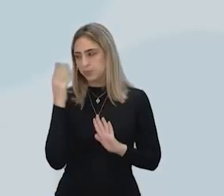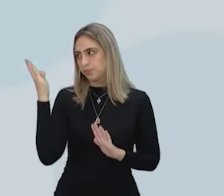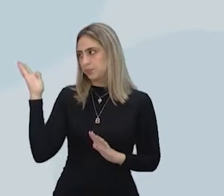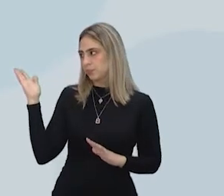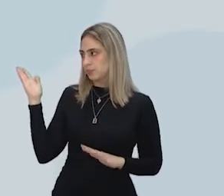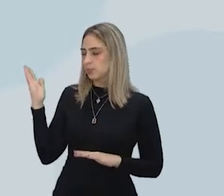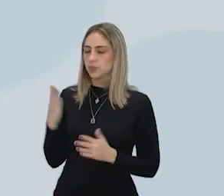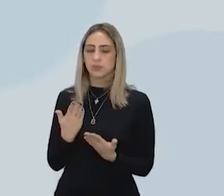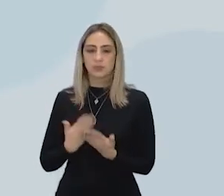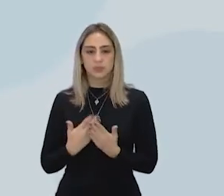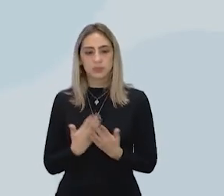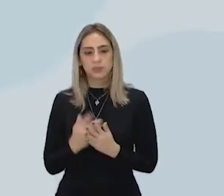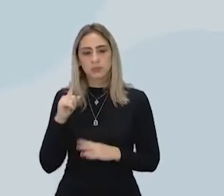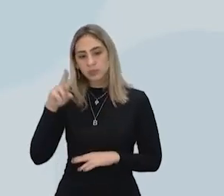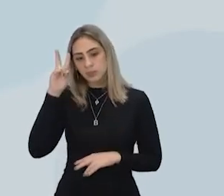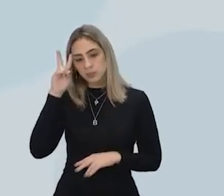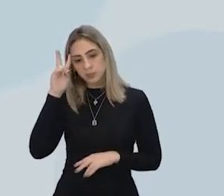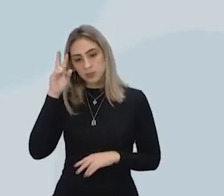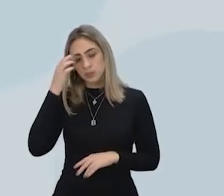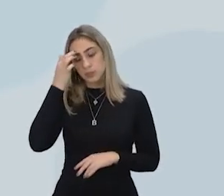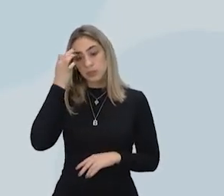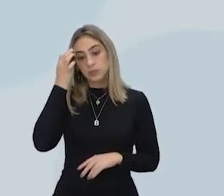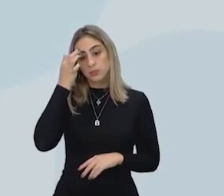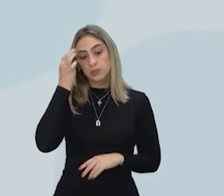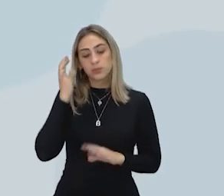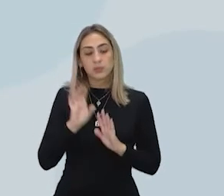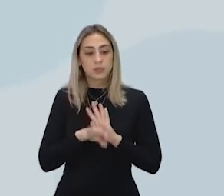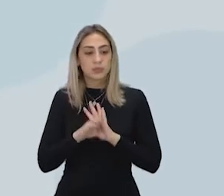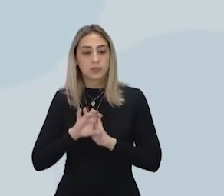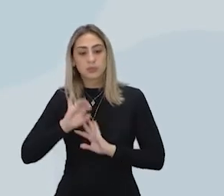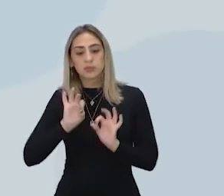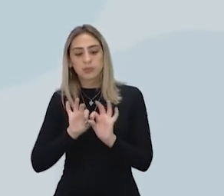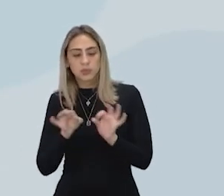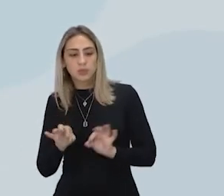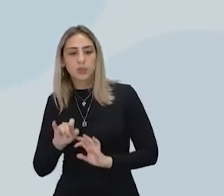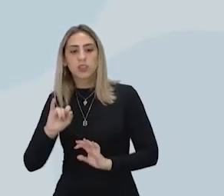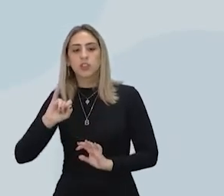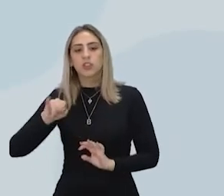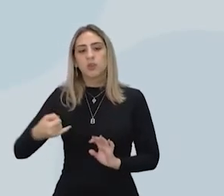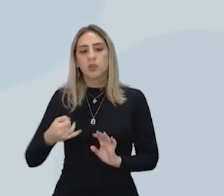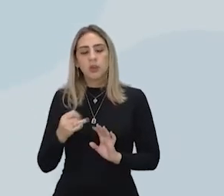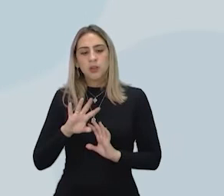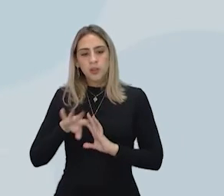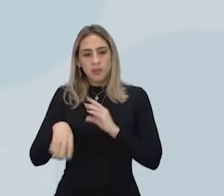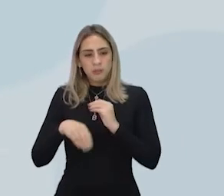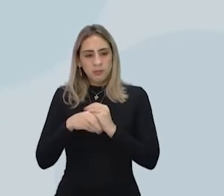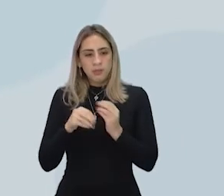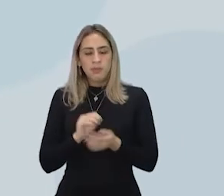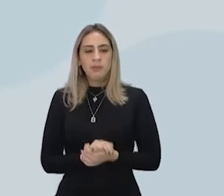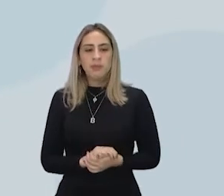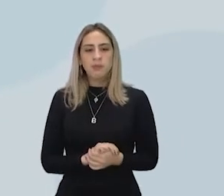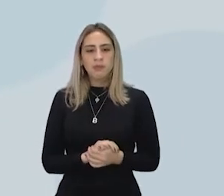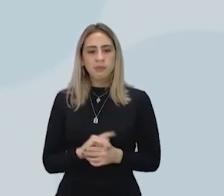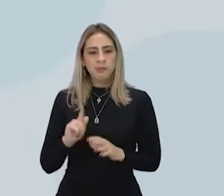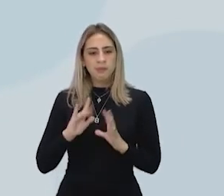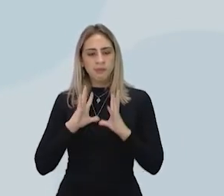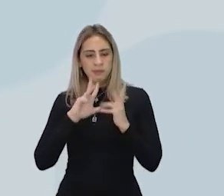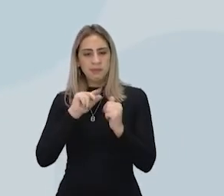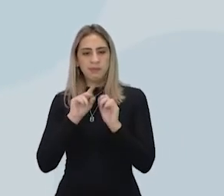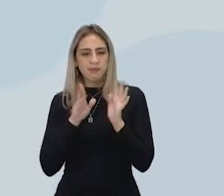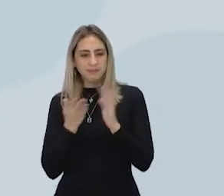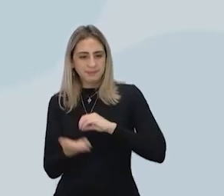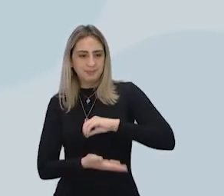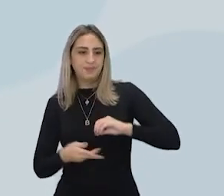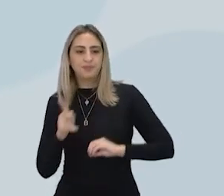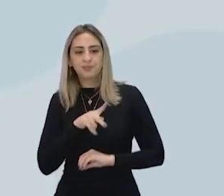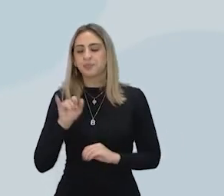a aula de hoje é relembrar o conceito de juros simples e juros compostos. Bom, lá na formação geral básica, a gente já aprendeu o que é os juros, também com a